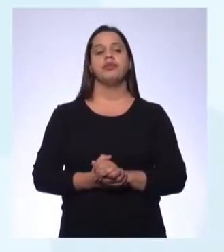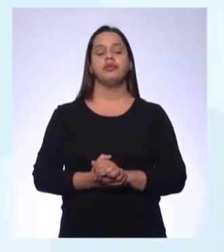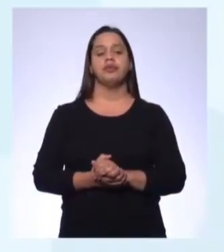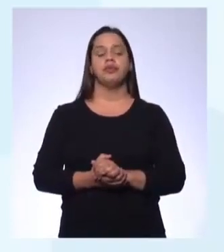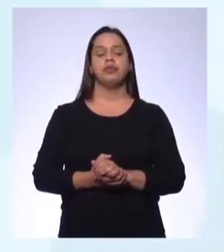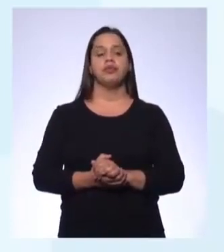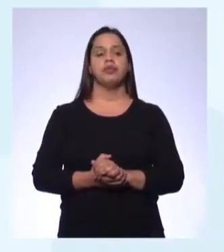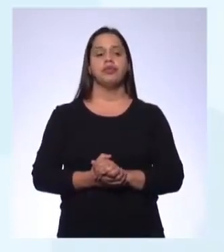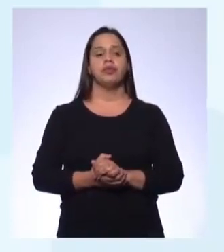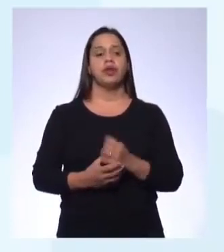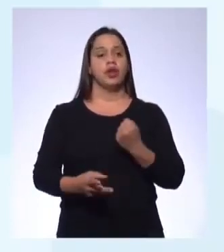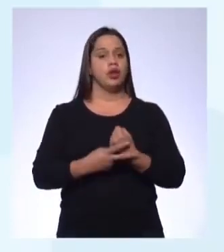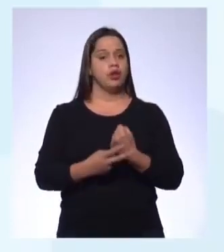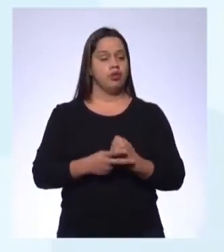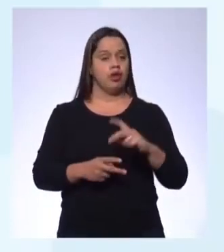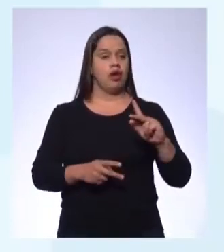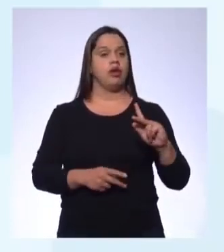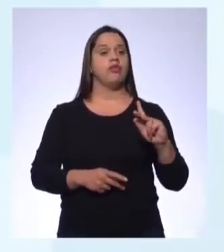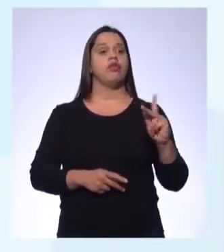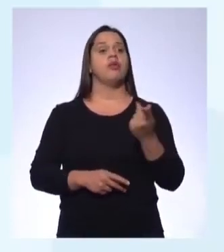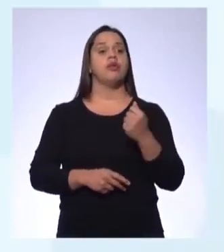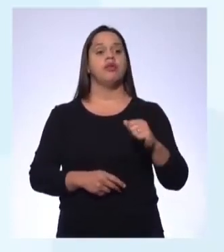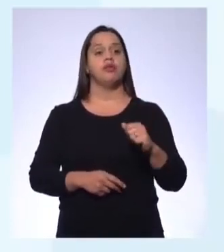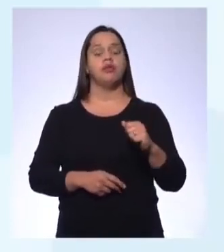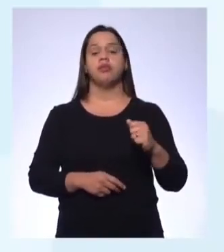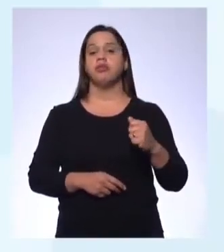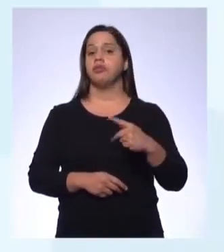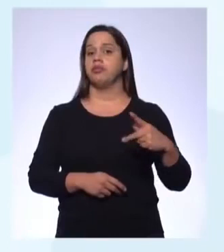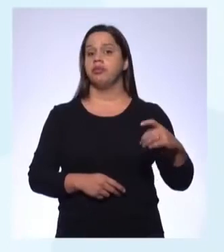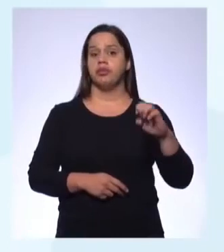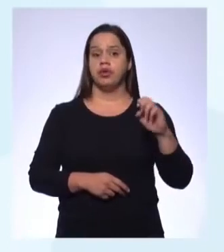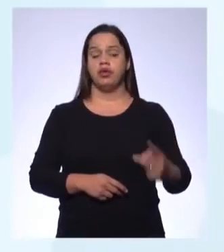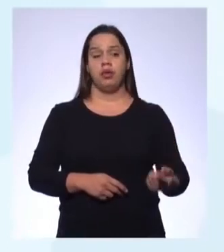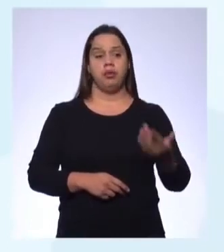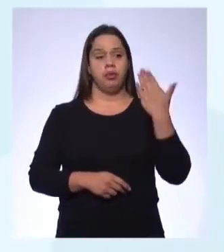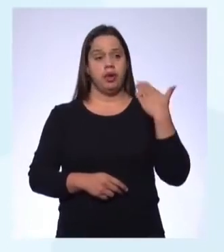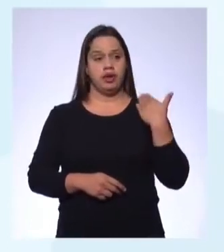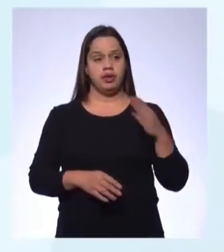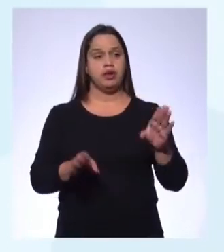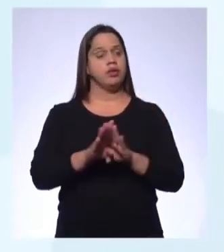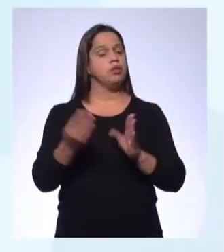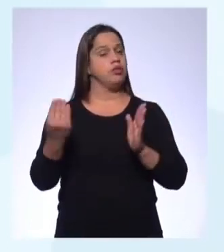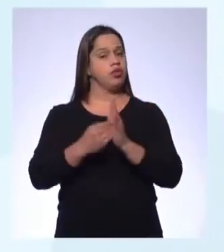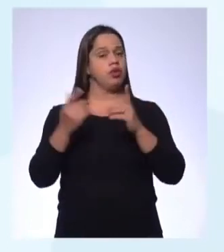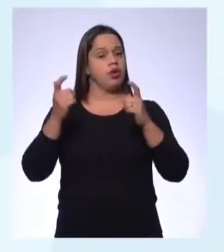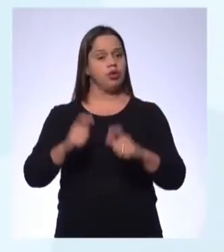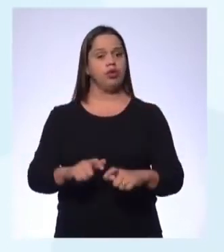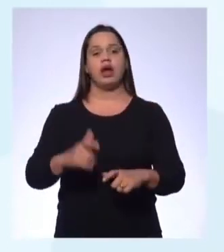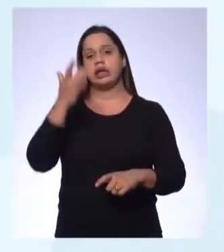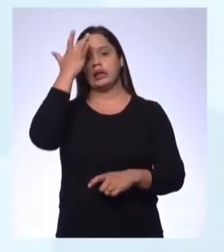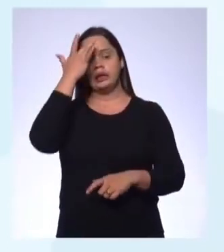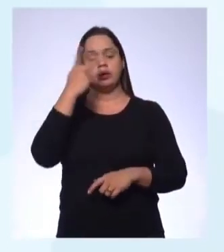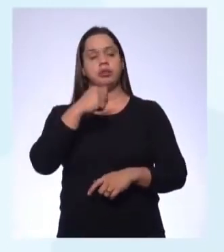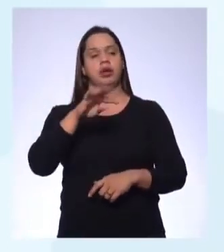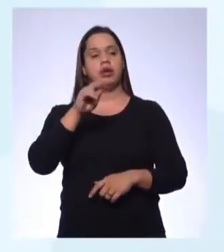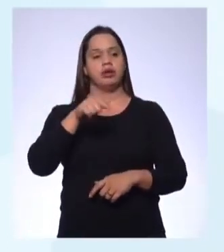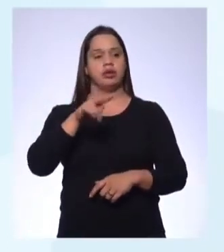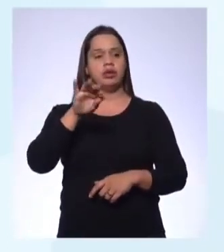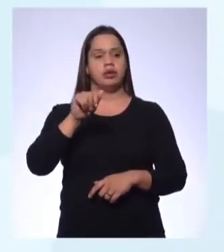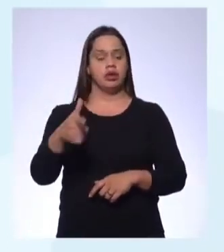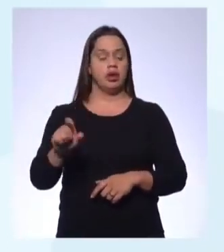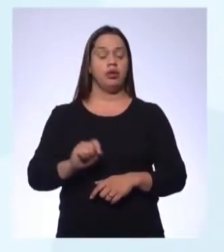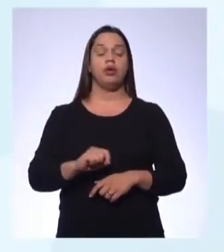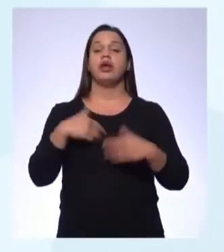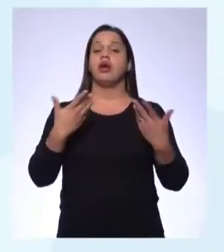para o passado, e ali eu vou colocar os lugares. It happened in India and Pakistan. When? Quando? Aonde